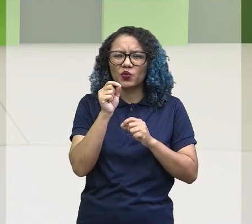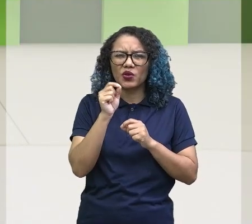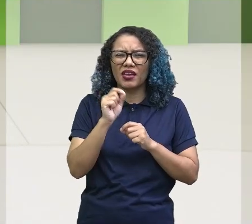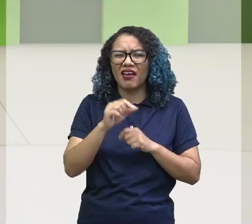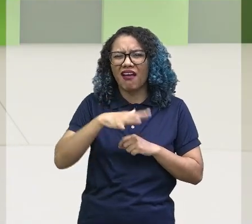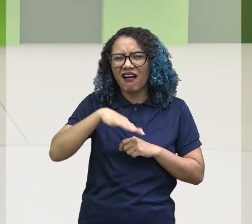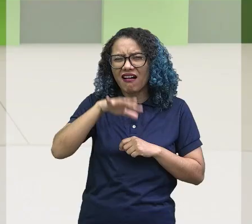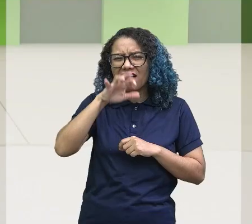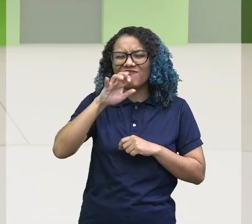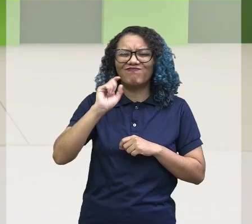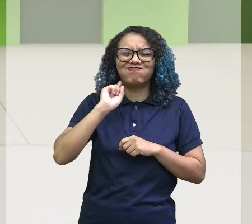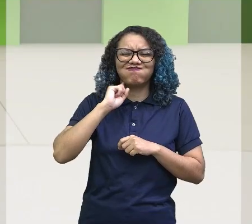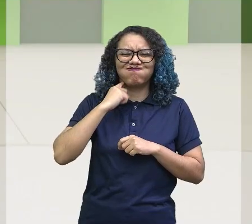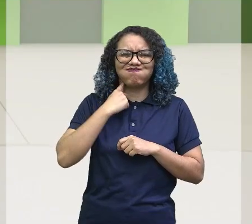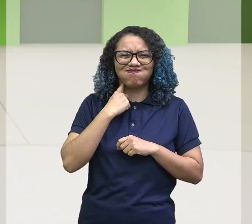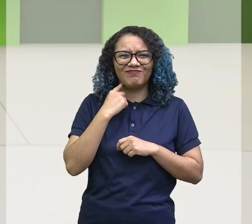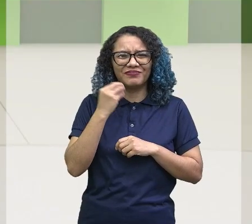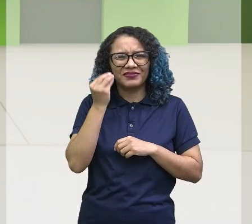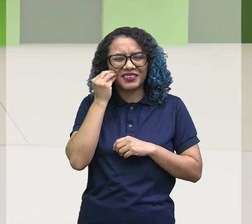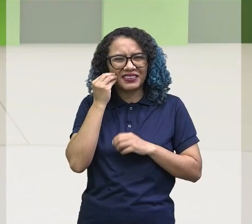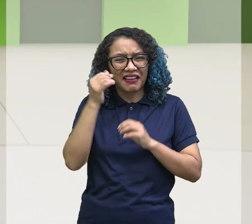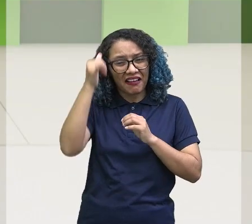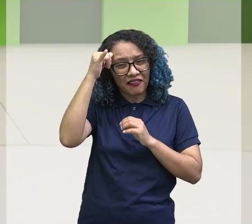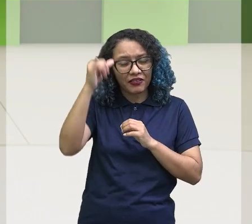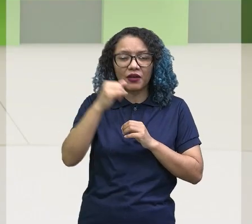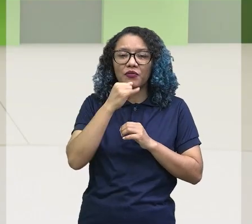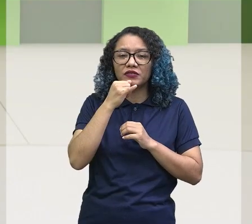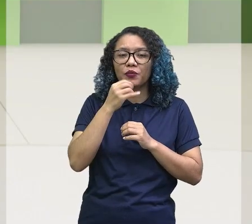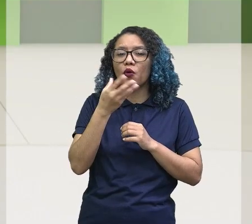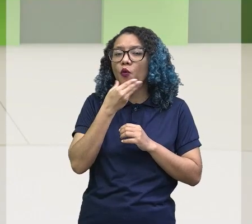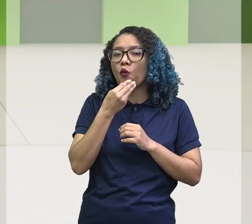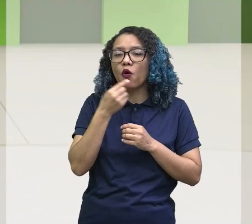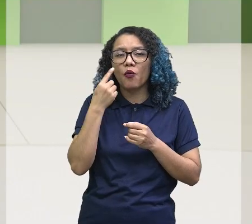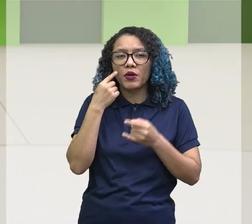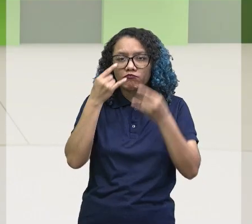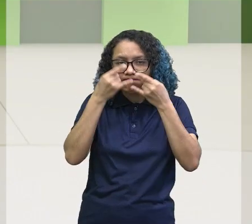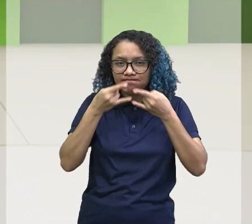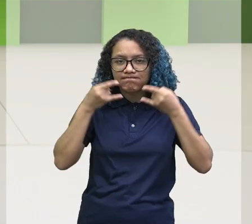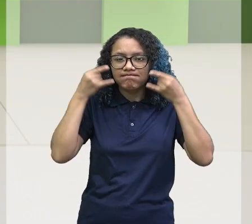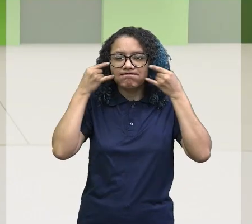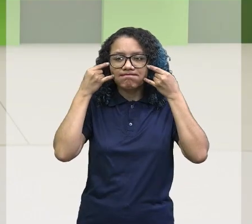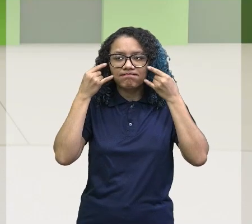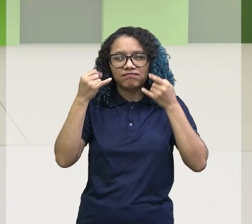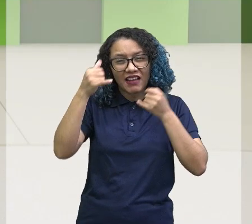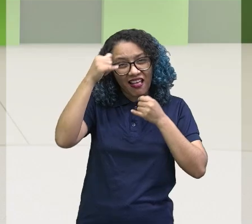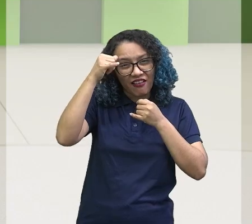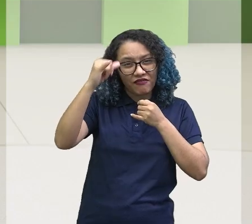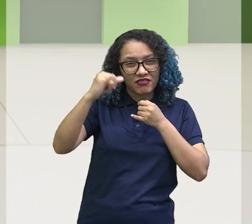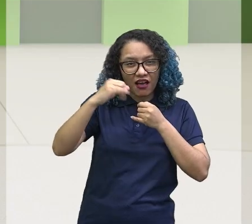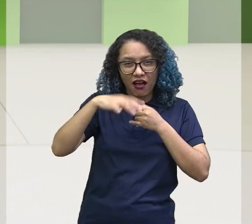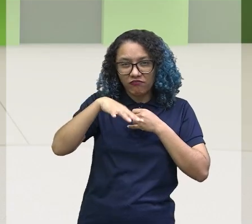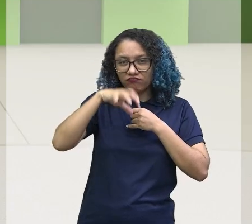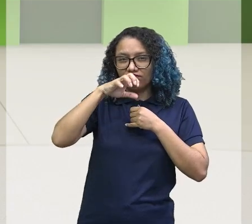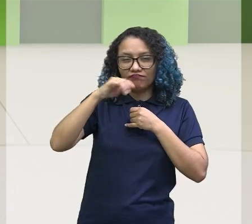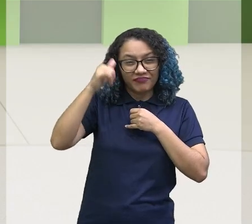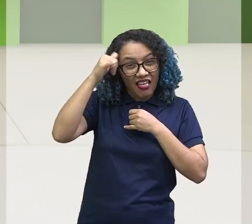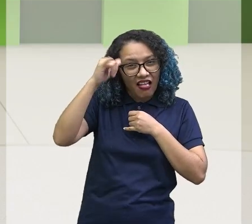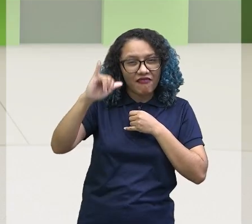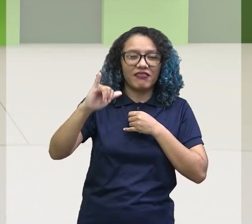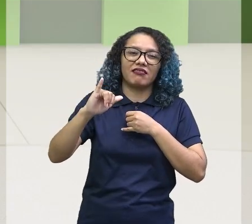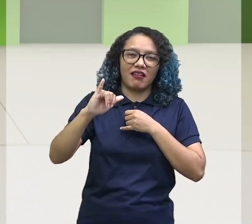por exemplo. Então, olha aí, você está vendo ali o rapaz já está com uma máscara para evitar inalar esse ar